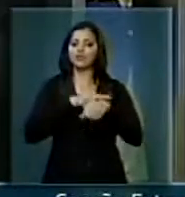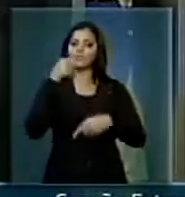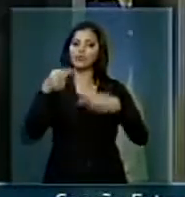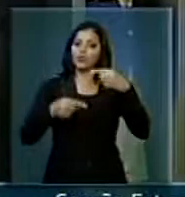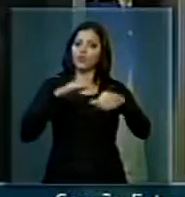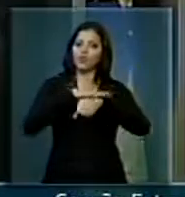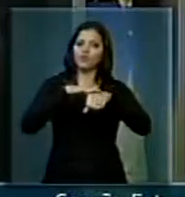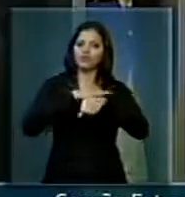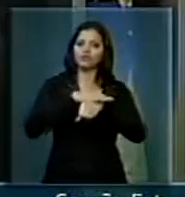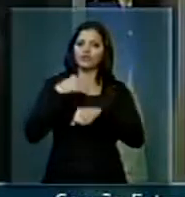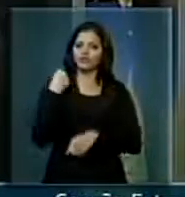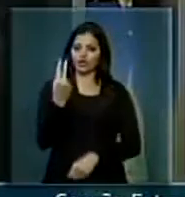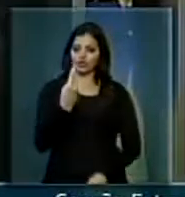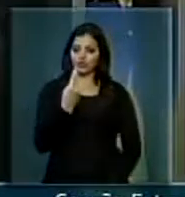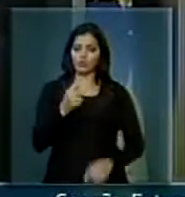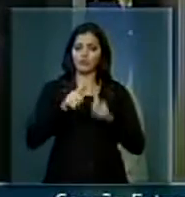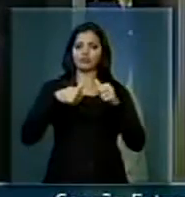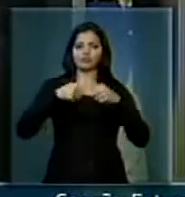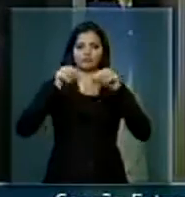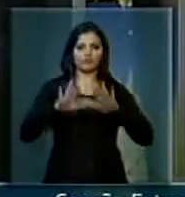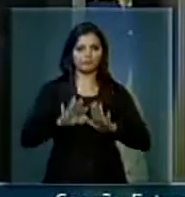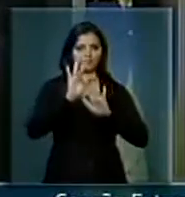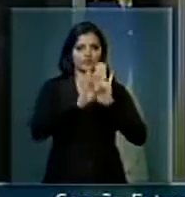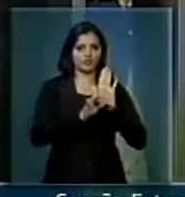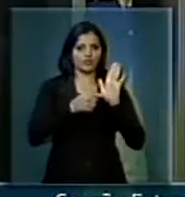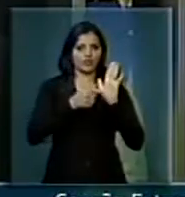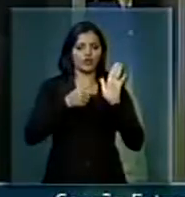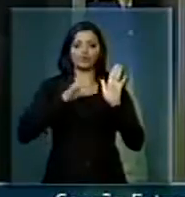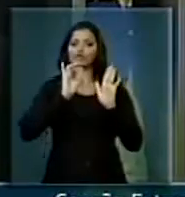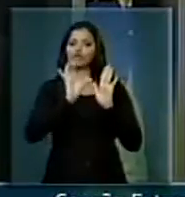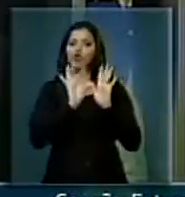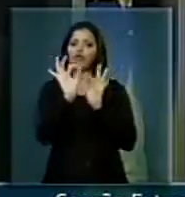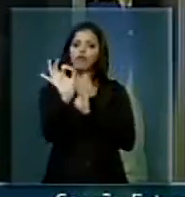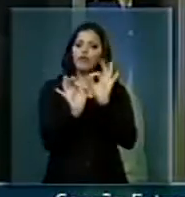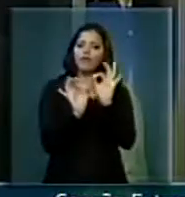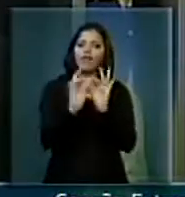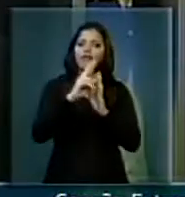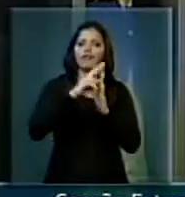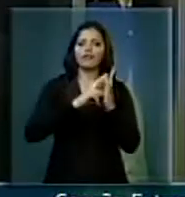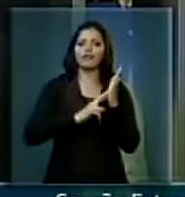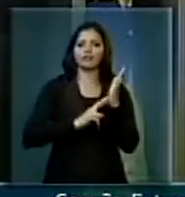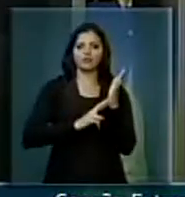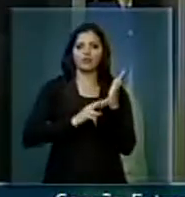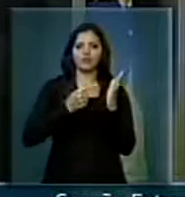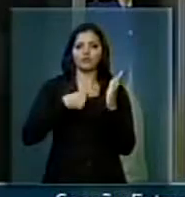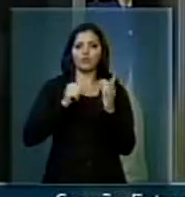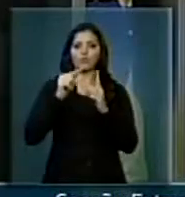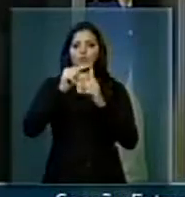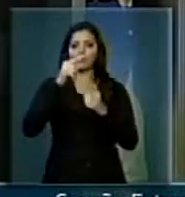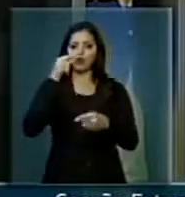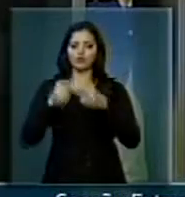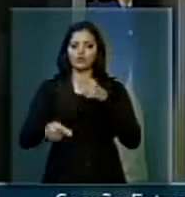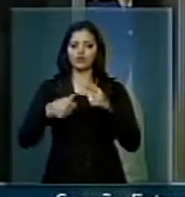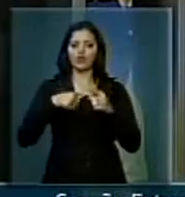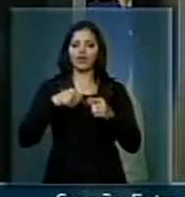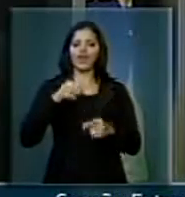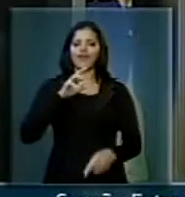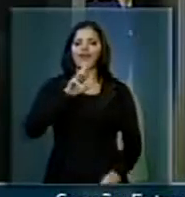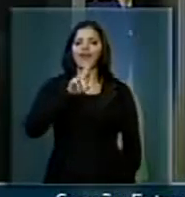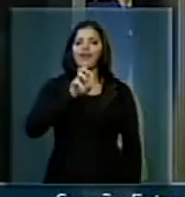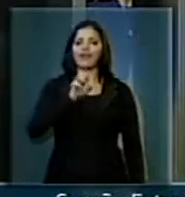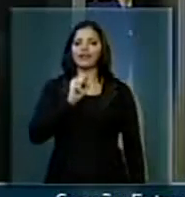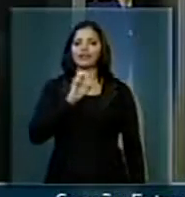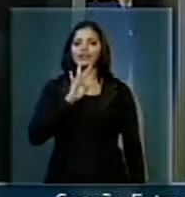dois enquanto parlamentares. Eu mantive esse item, o que eu fiz foi ajustar a redação dele, ao invés de usar o termo proibição para